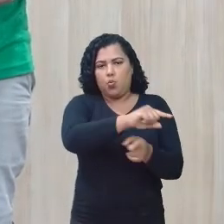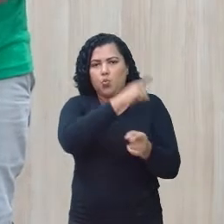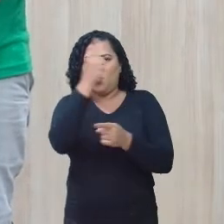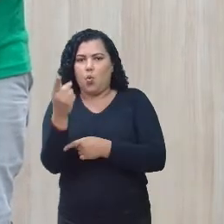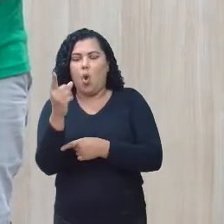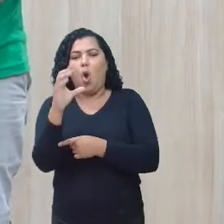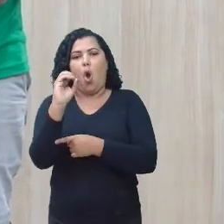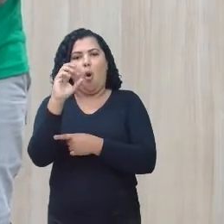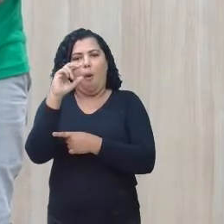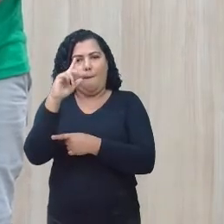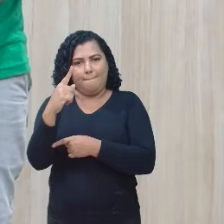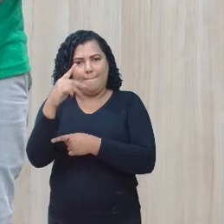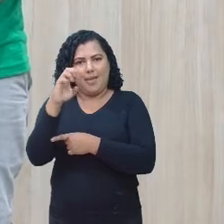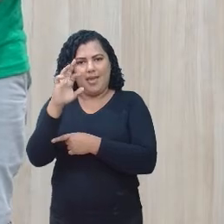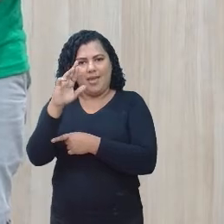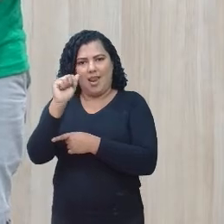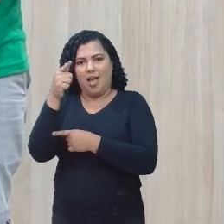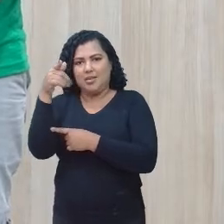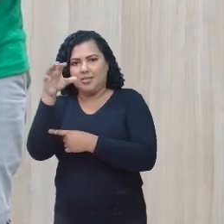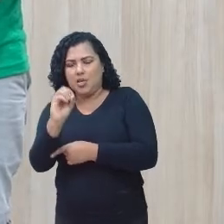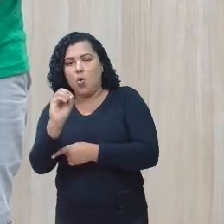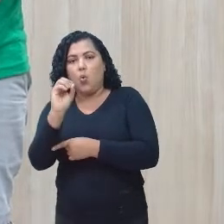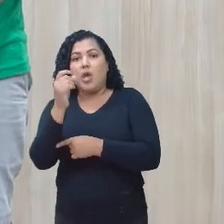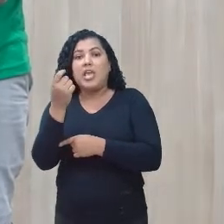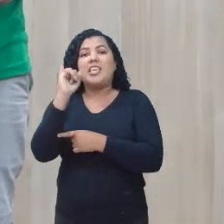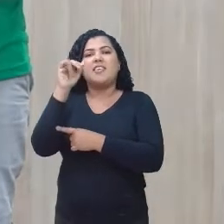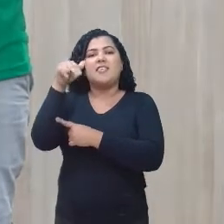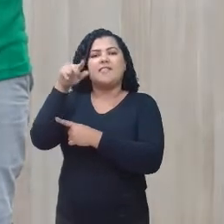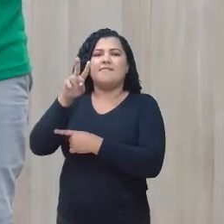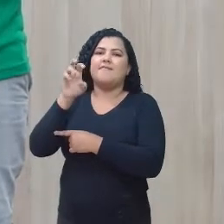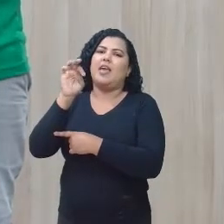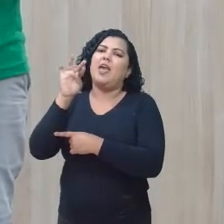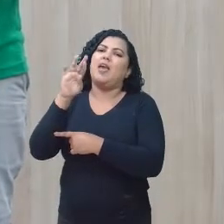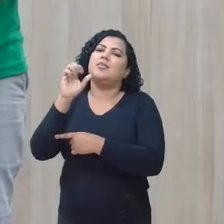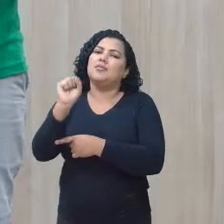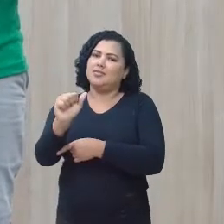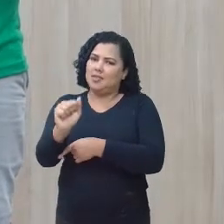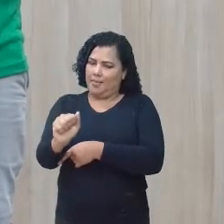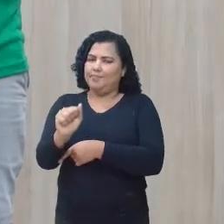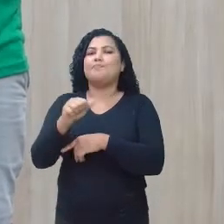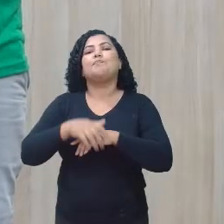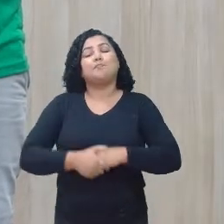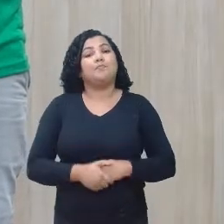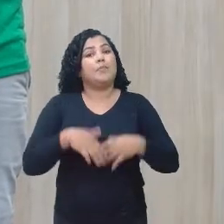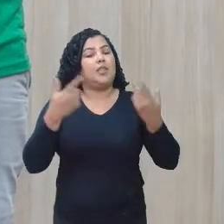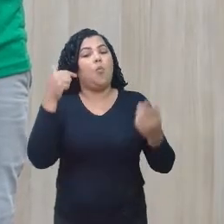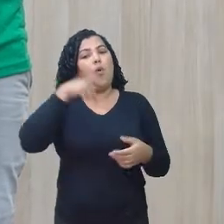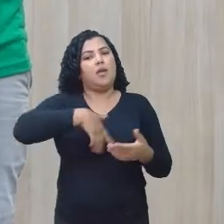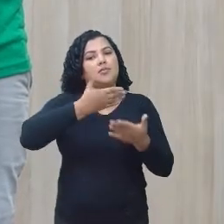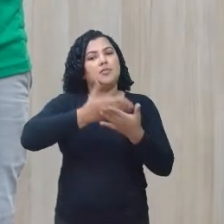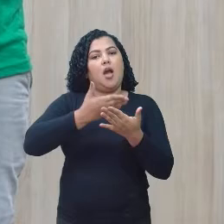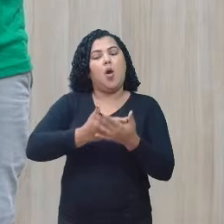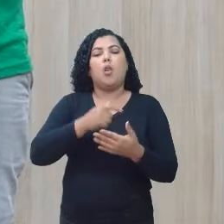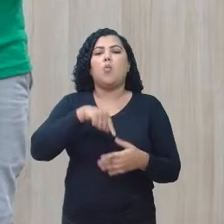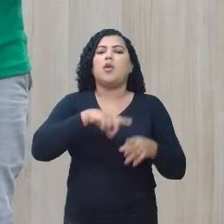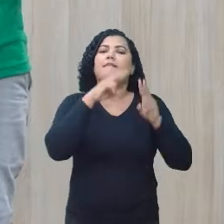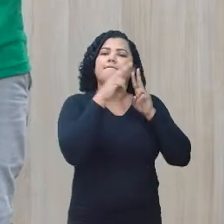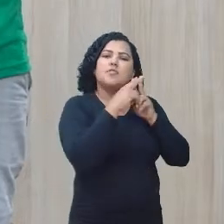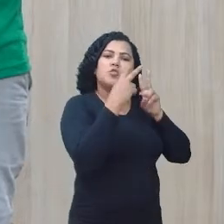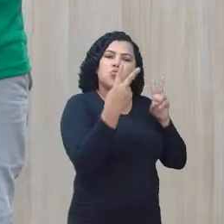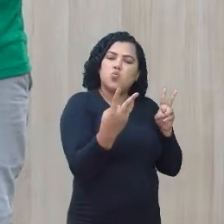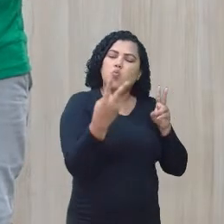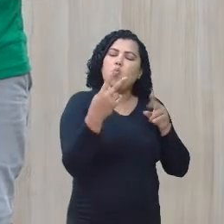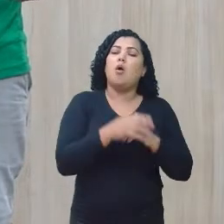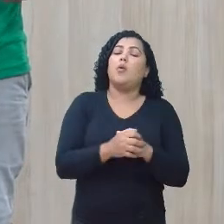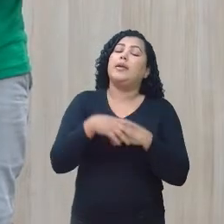vai exemplificar isso mais à frente, tá certo? Então, como eu disse, essa aula ela tem um formato digital e